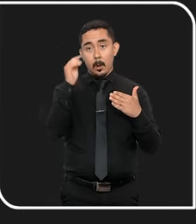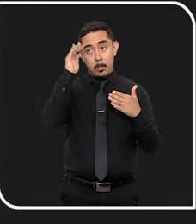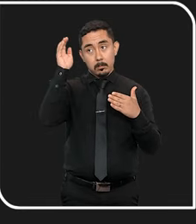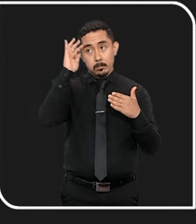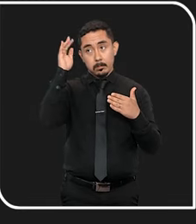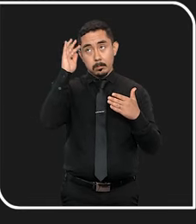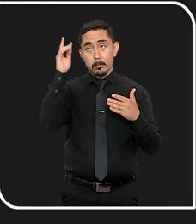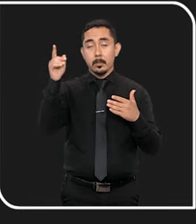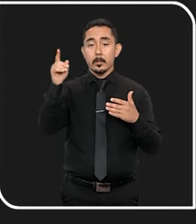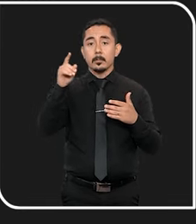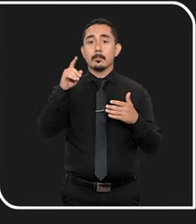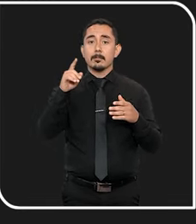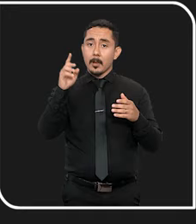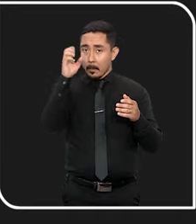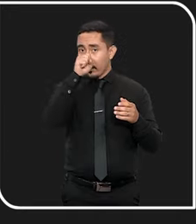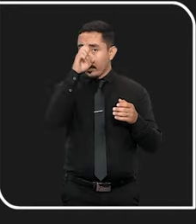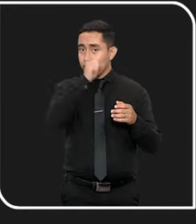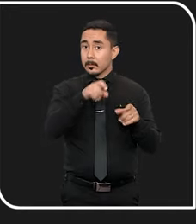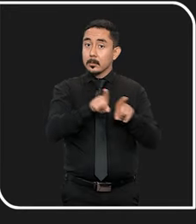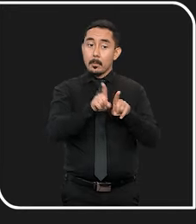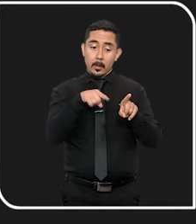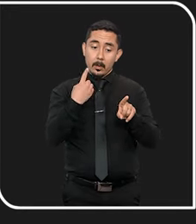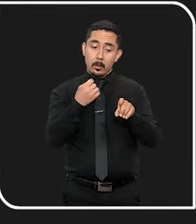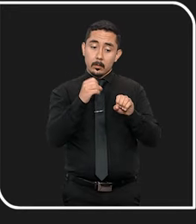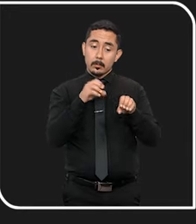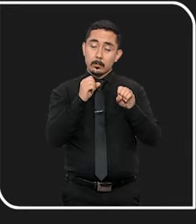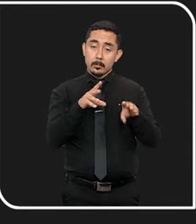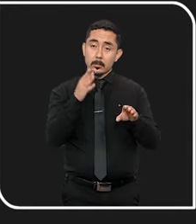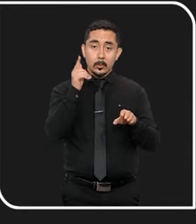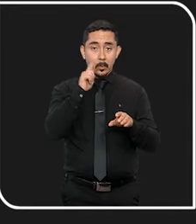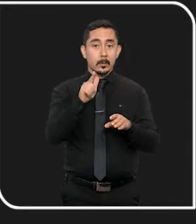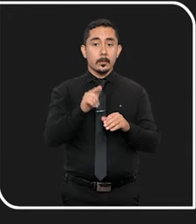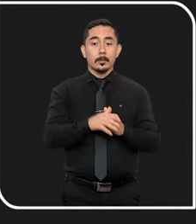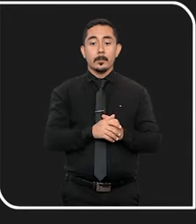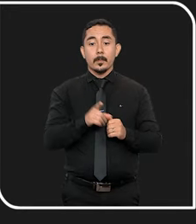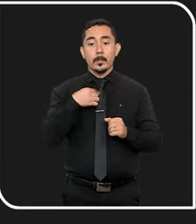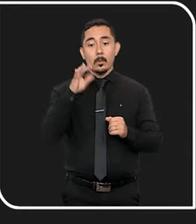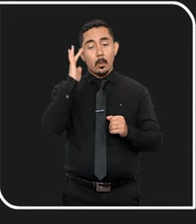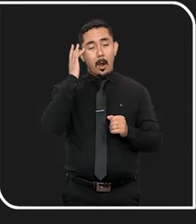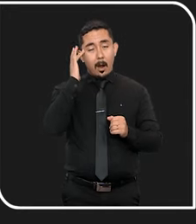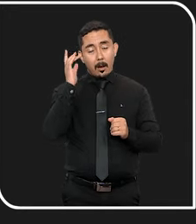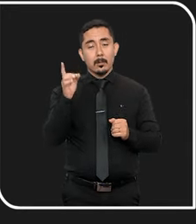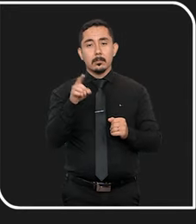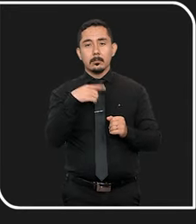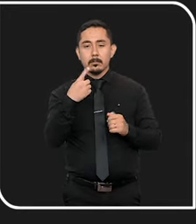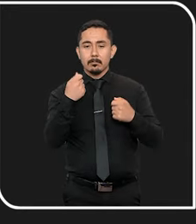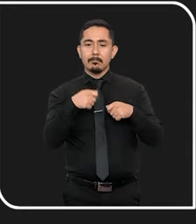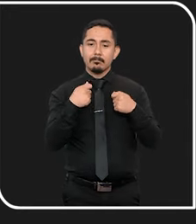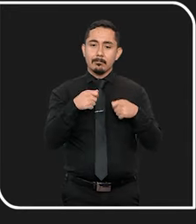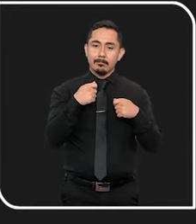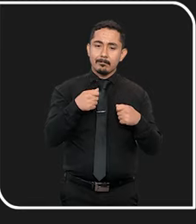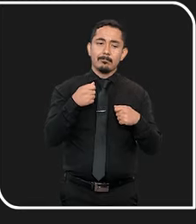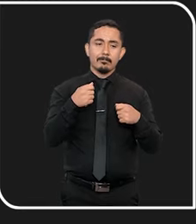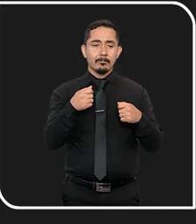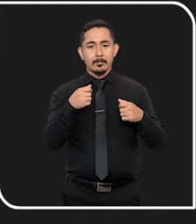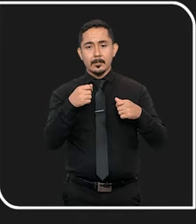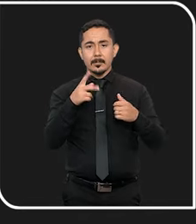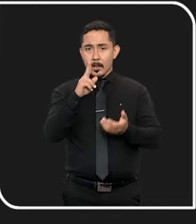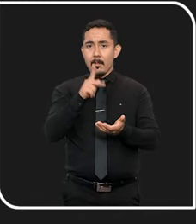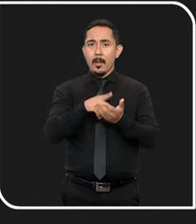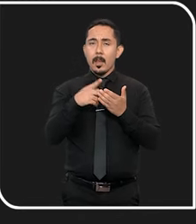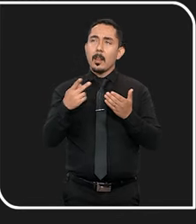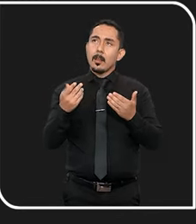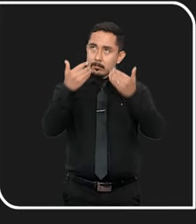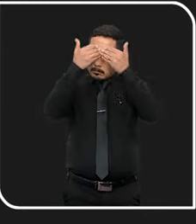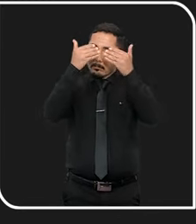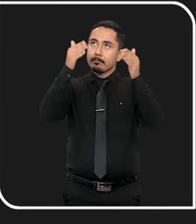né reflete que a gente aprende e que a gente ensina então assim eu acho que é pra gente abrir o